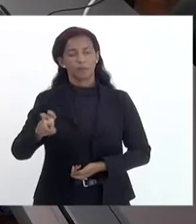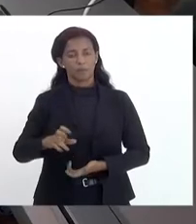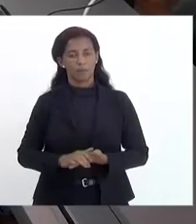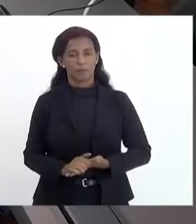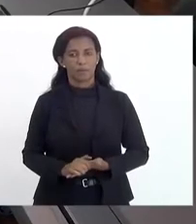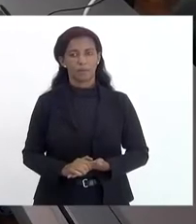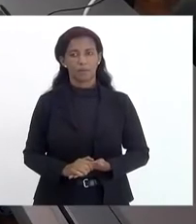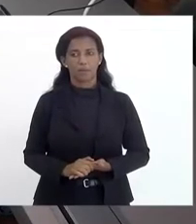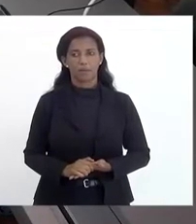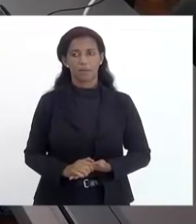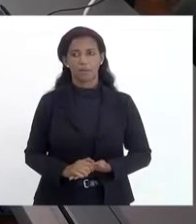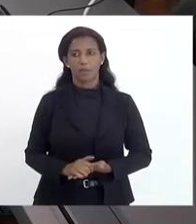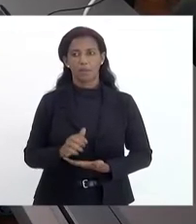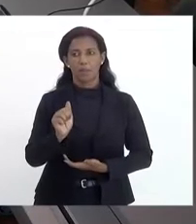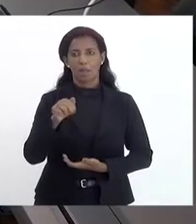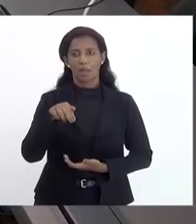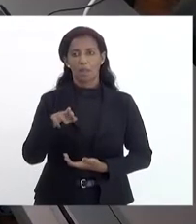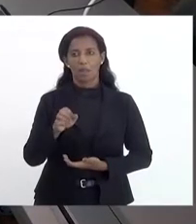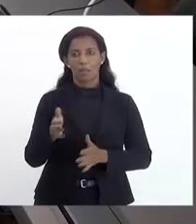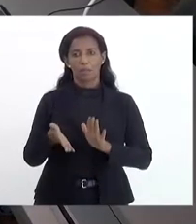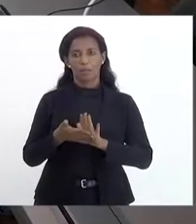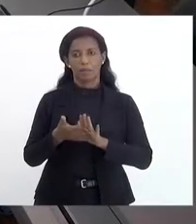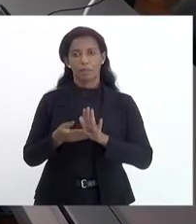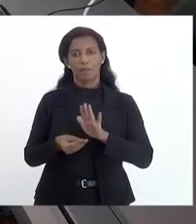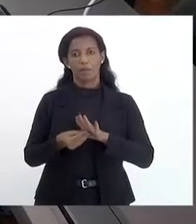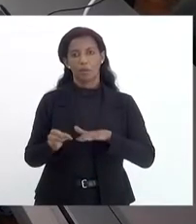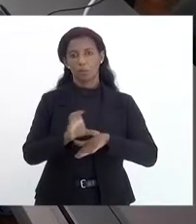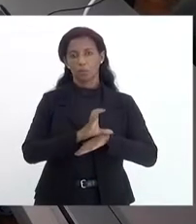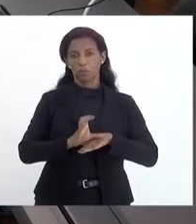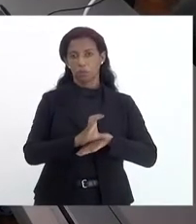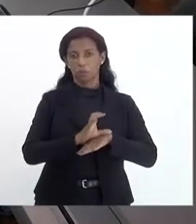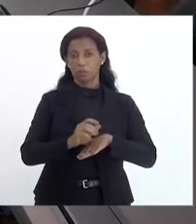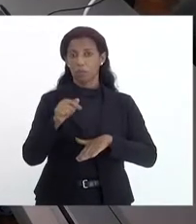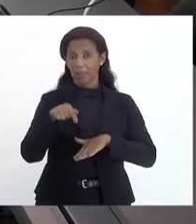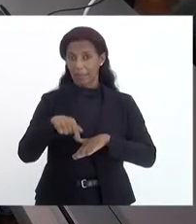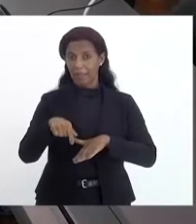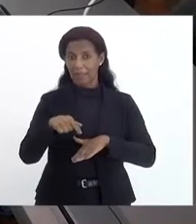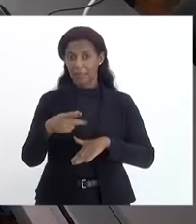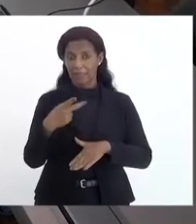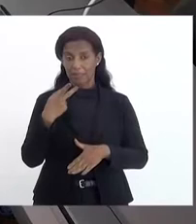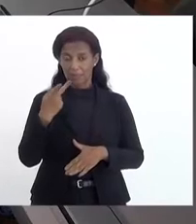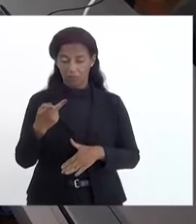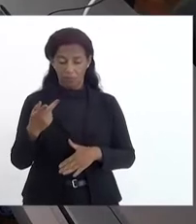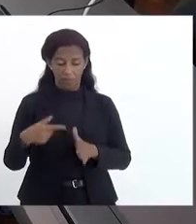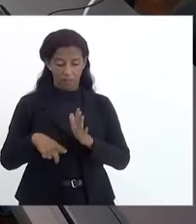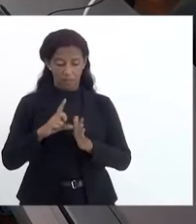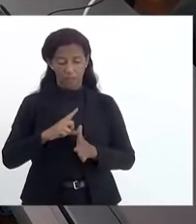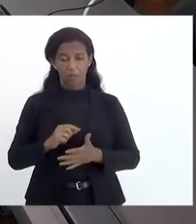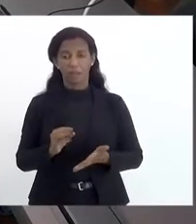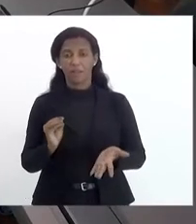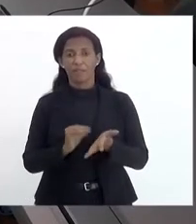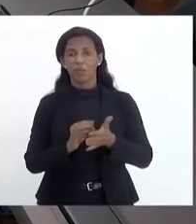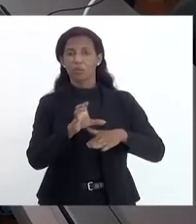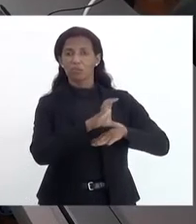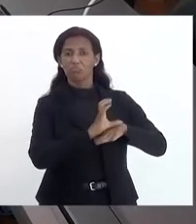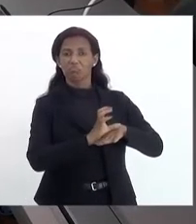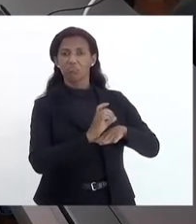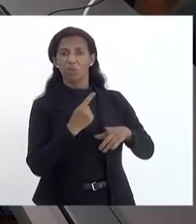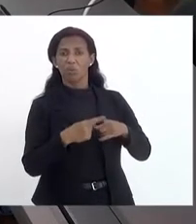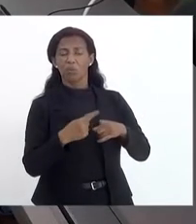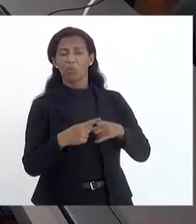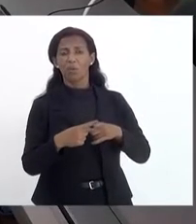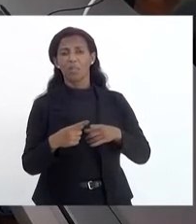211-2015, doutoria deputado Anderson Nogueira, aparecer pela inconstitucionalidade. É esse que eu me pronunciei antes do tempo? É inconstitucional porque é